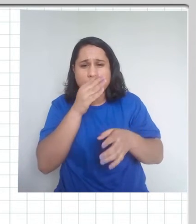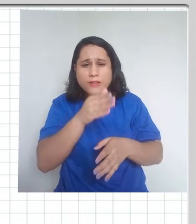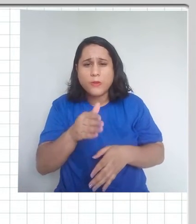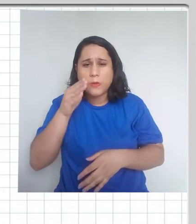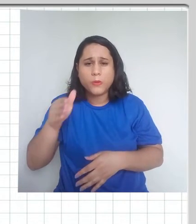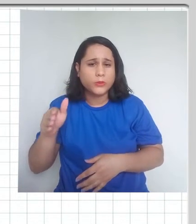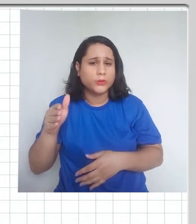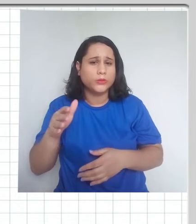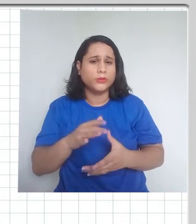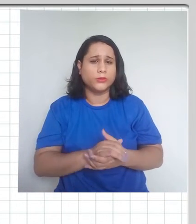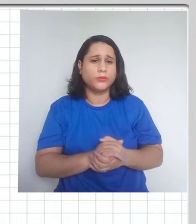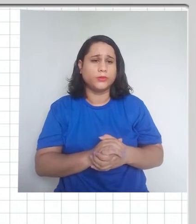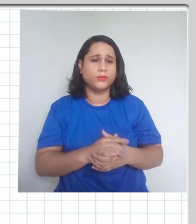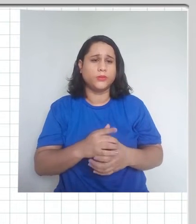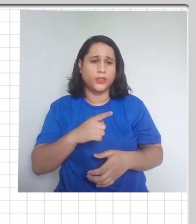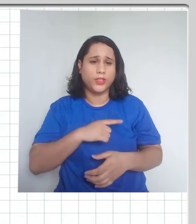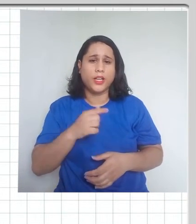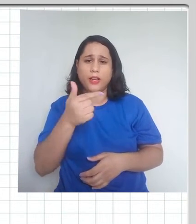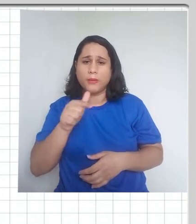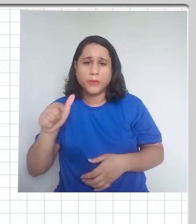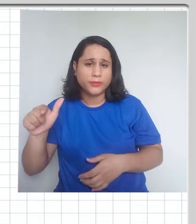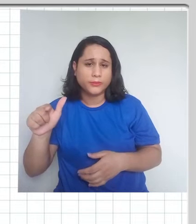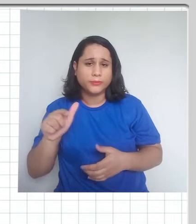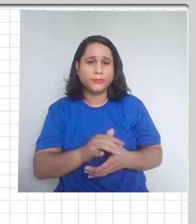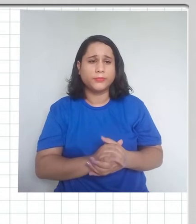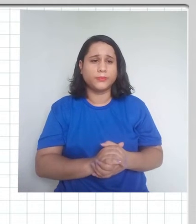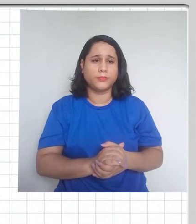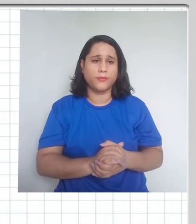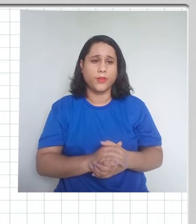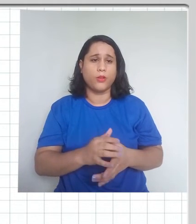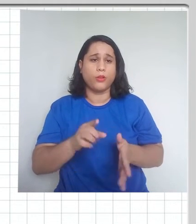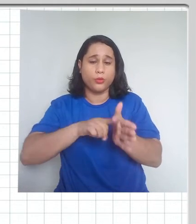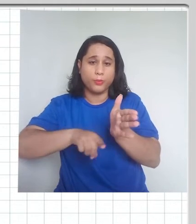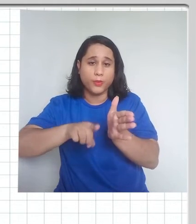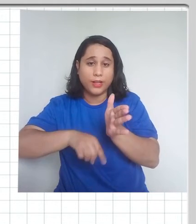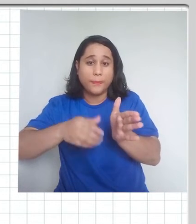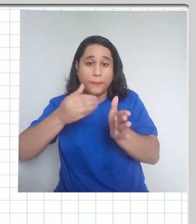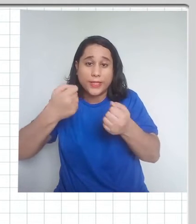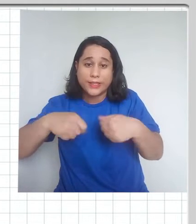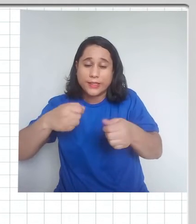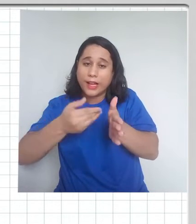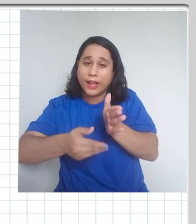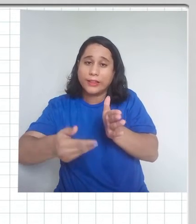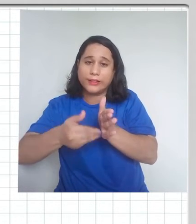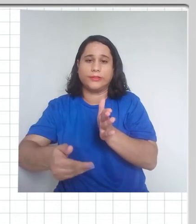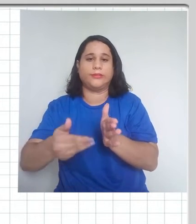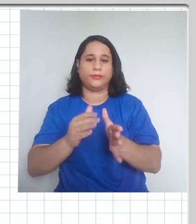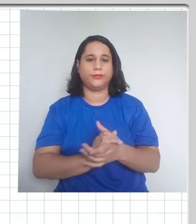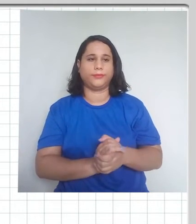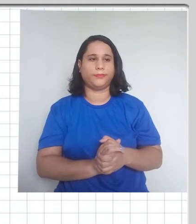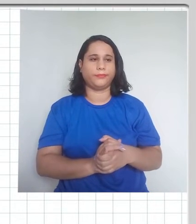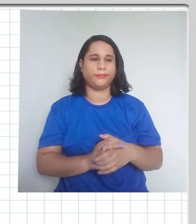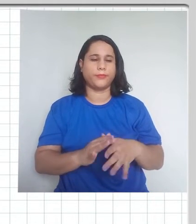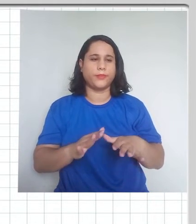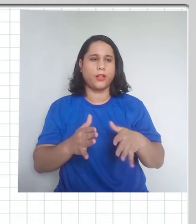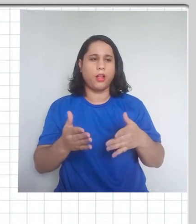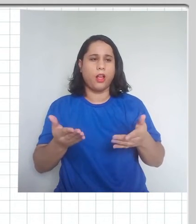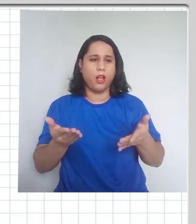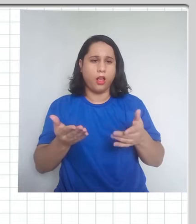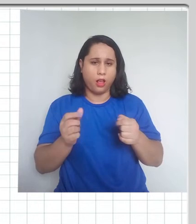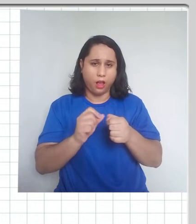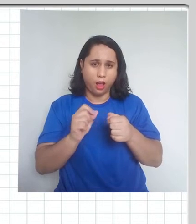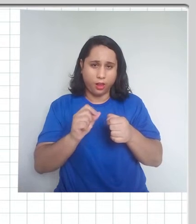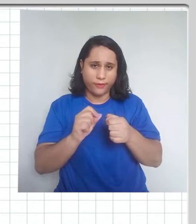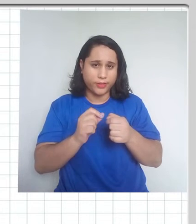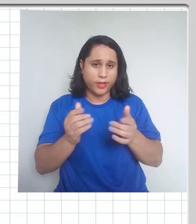todos aqueles, né, que se repetirem. Então a subtração você tem que retirar. Agora vamos fazer